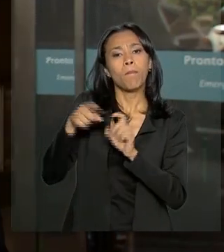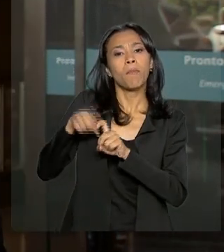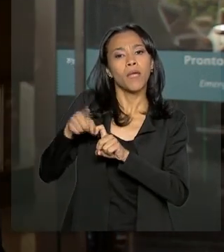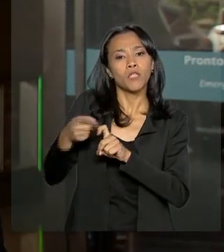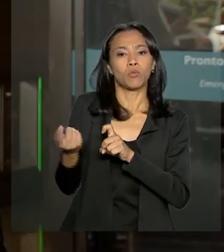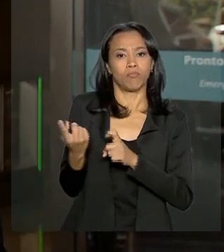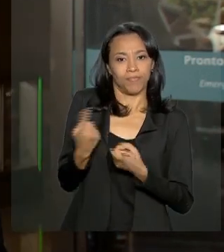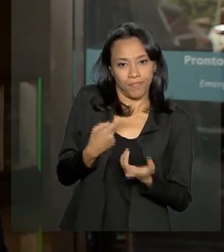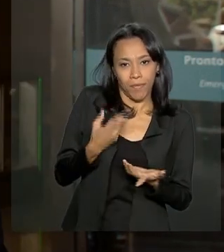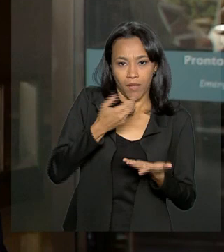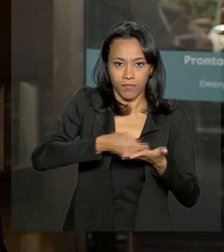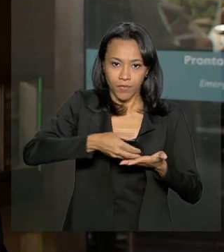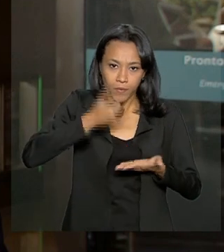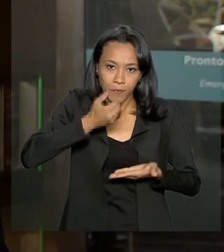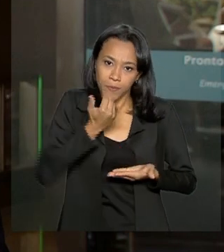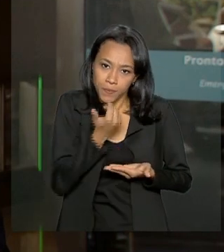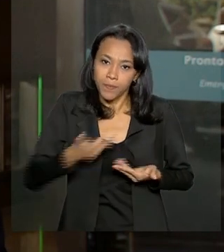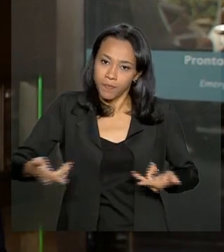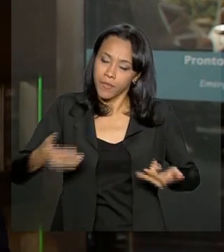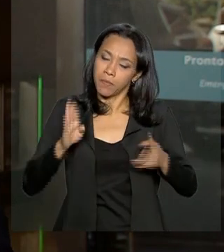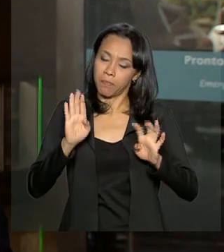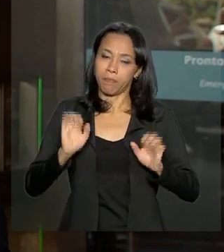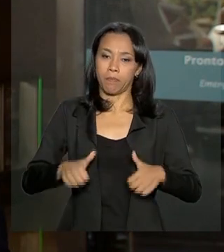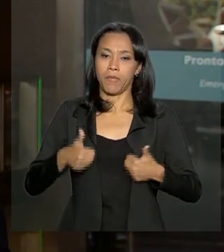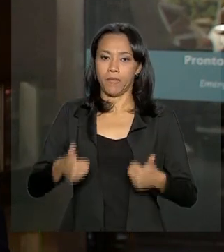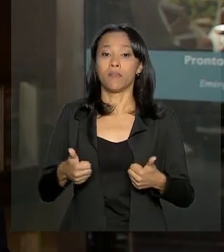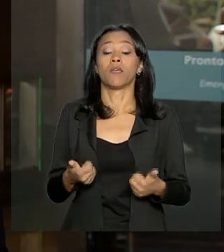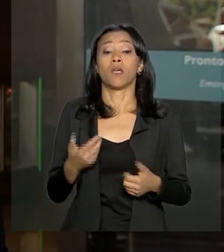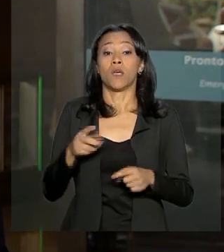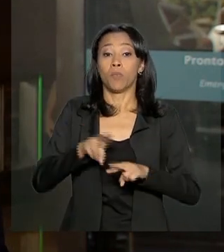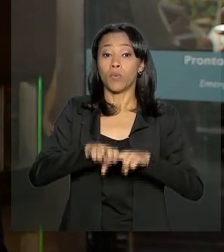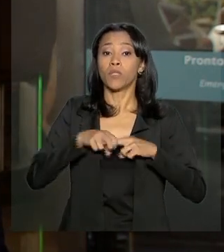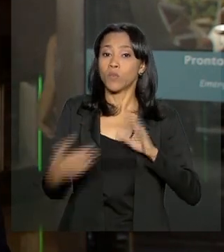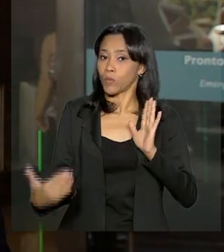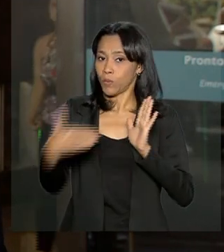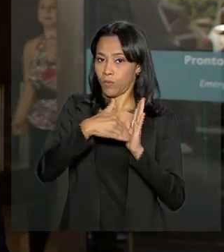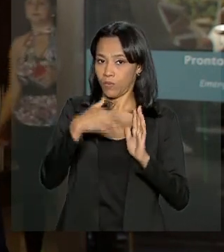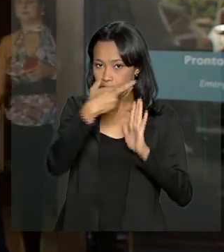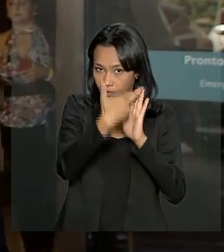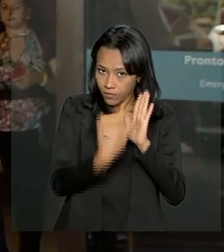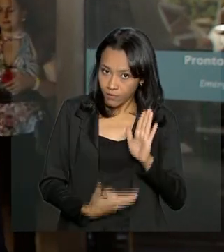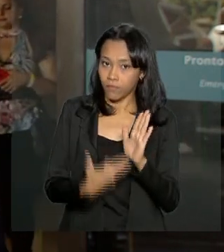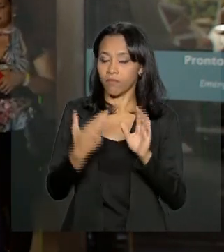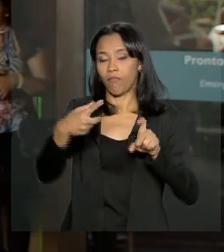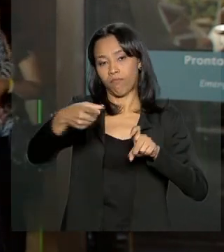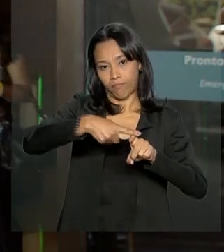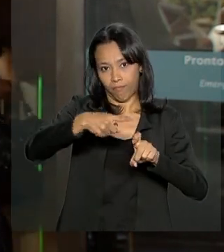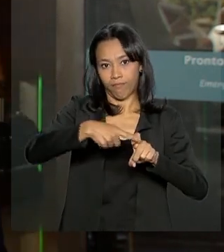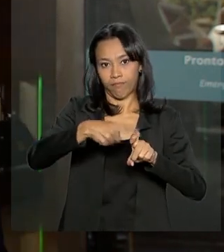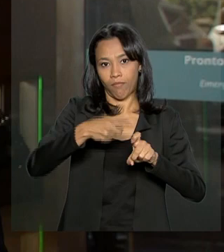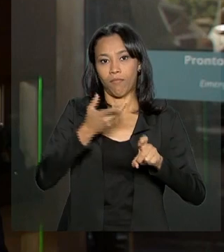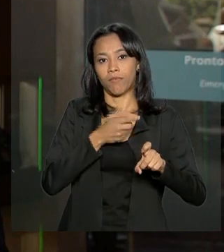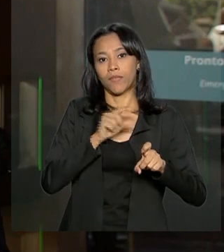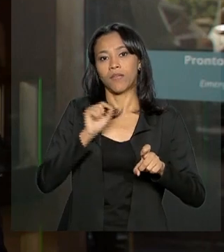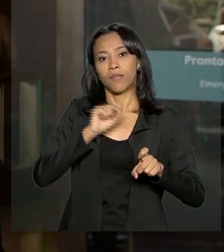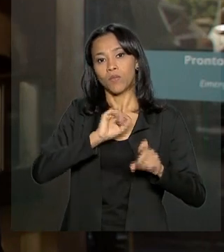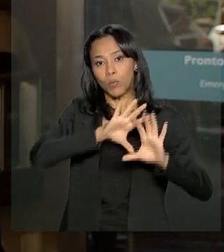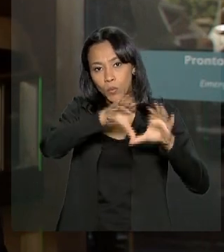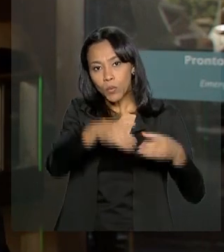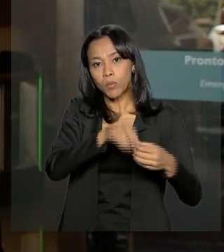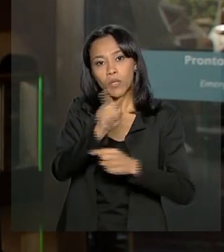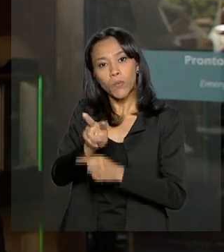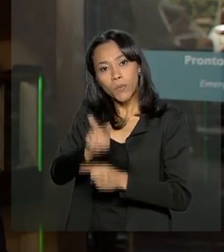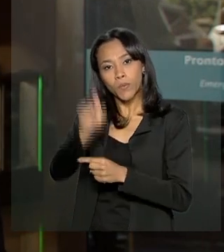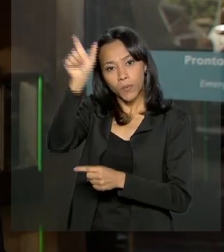recebida pelo presidente da República. Por isso, o último boletim médico que foi divulgado pela equipe que cuida do presidente aqui no Hospital Albert